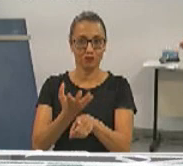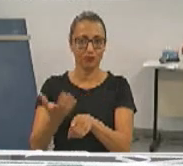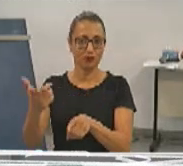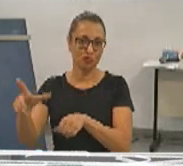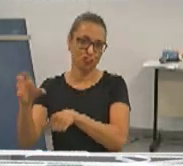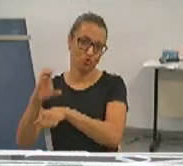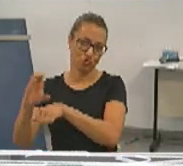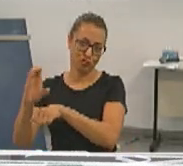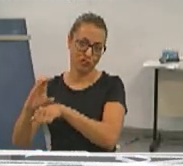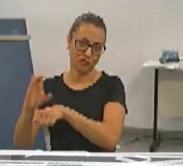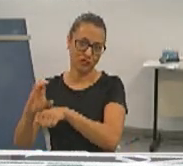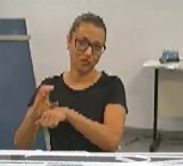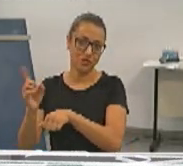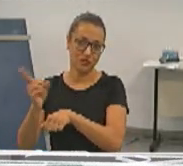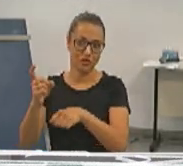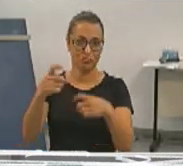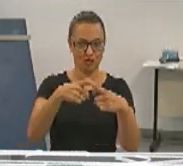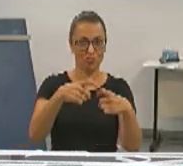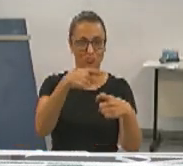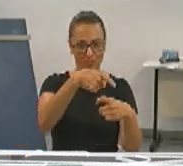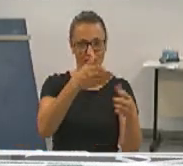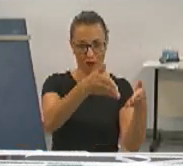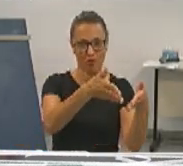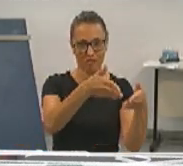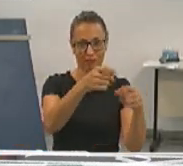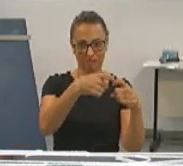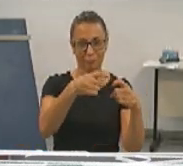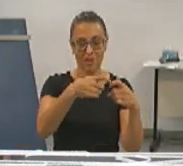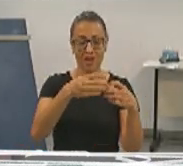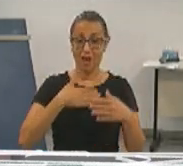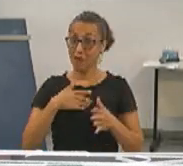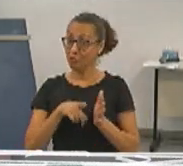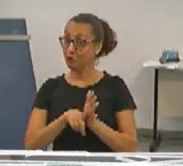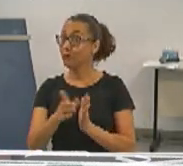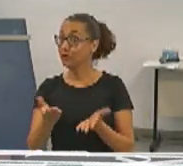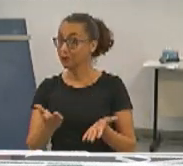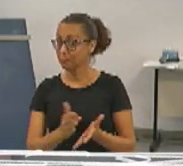cursos que não sejam medicina. A minha pergunta é,